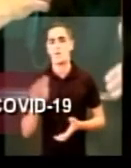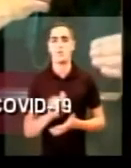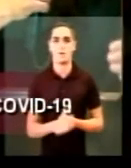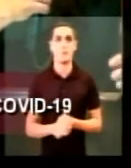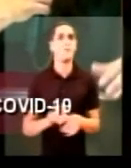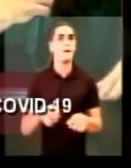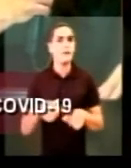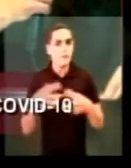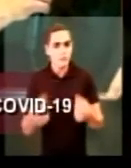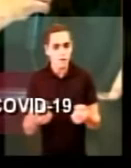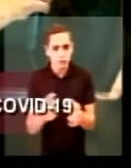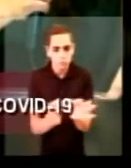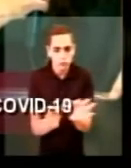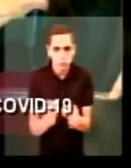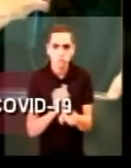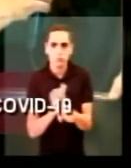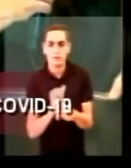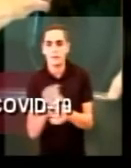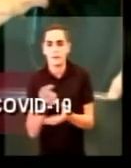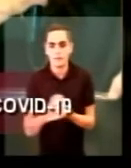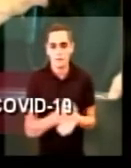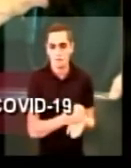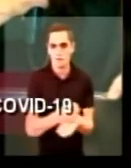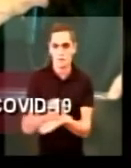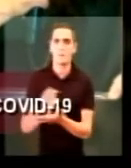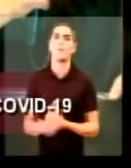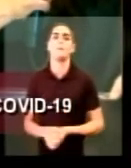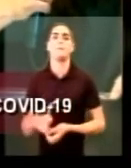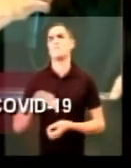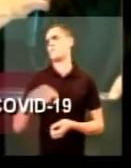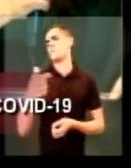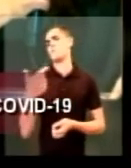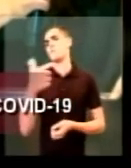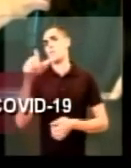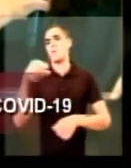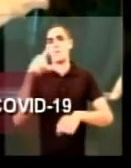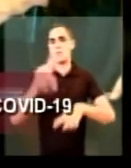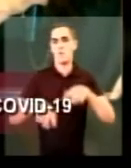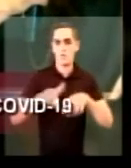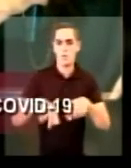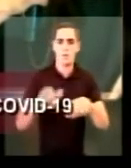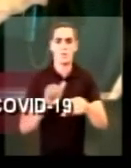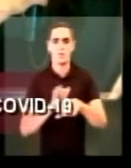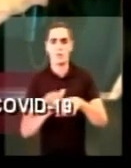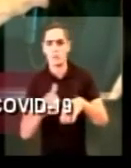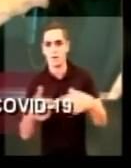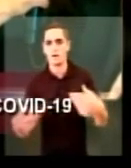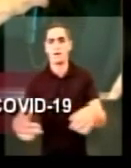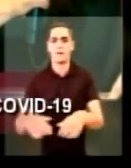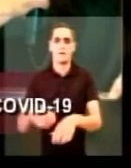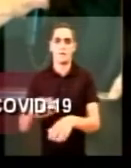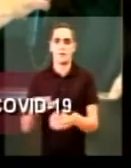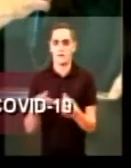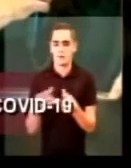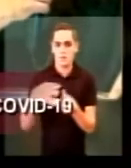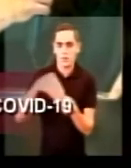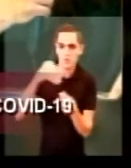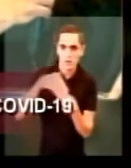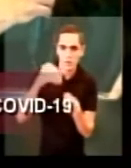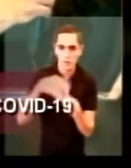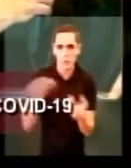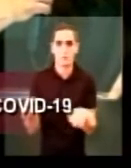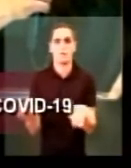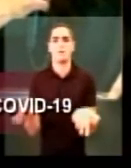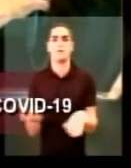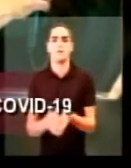isso, aumentando a logística de entrega. E outros insumos também, algodão, termômetro, bandagem, tudo que é utilizado